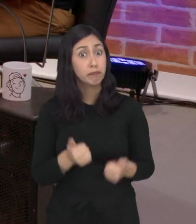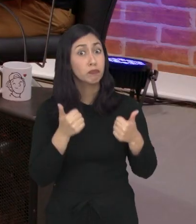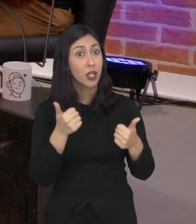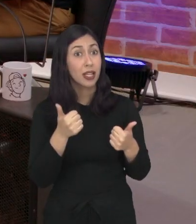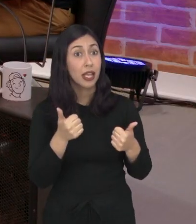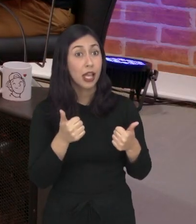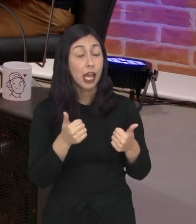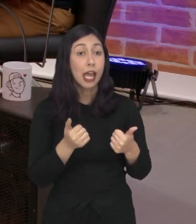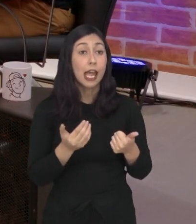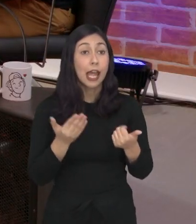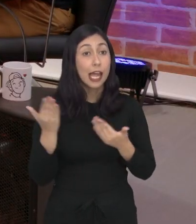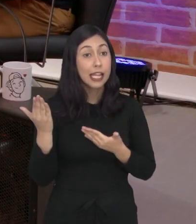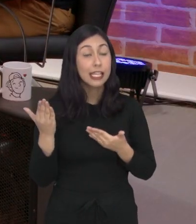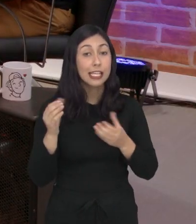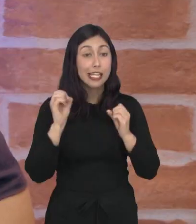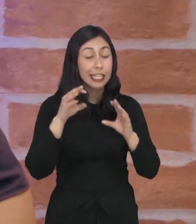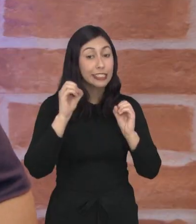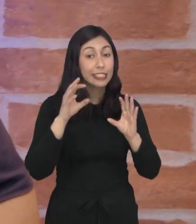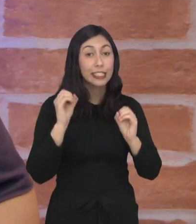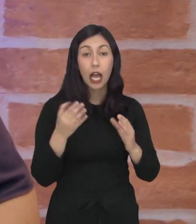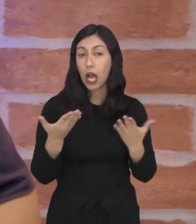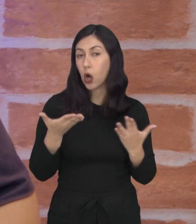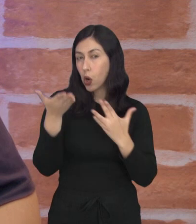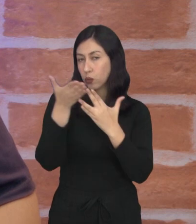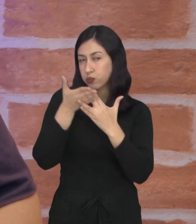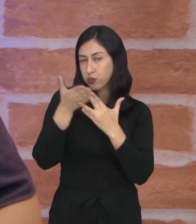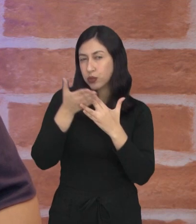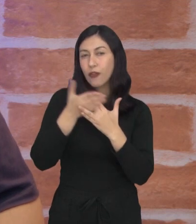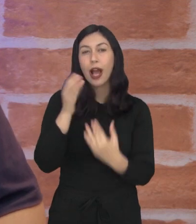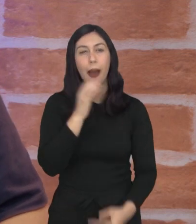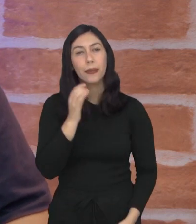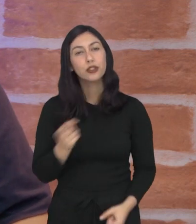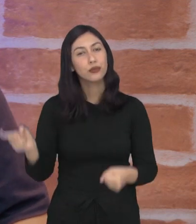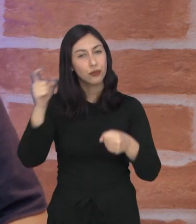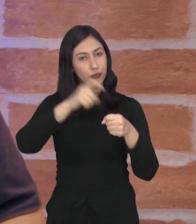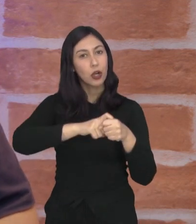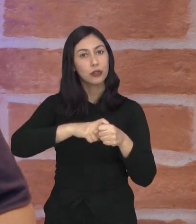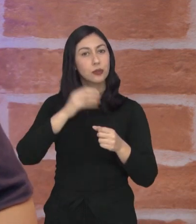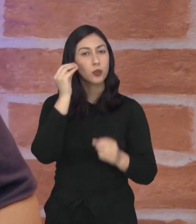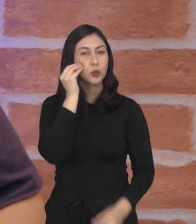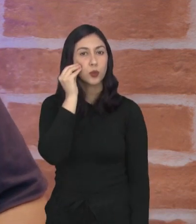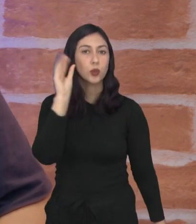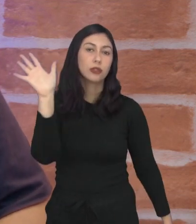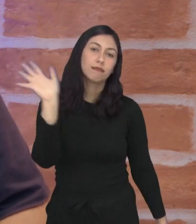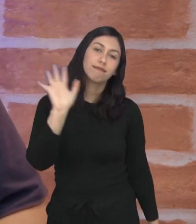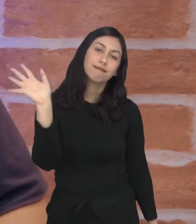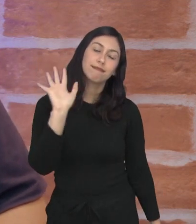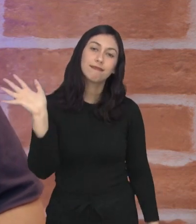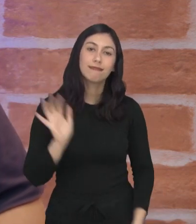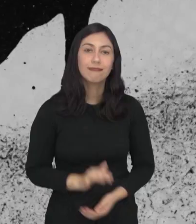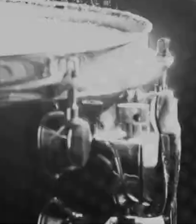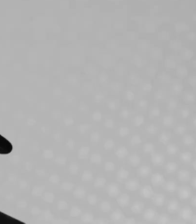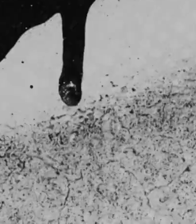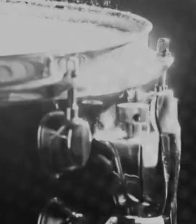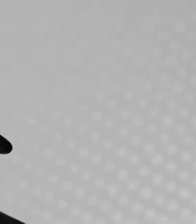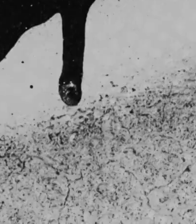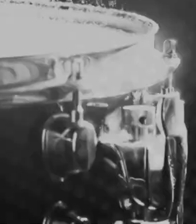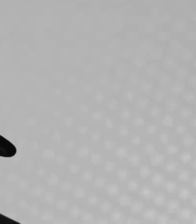mano. O Paulinho tá dando uma aula pra gente. Eu prometo que a gente vai pro nosso último intervalo e volta já. Um beijo, viu, meus amores? Fui!